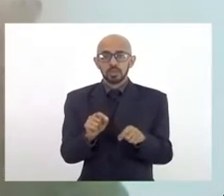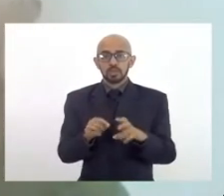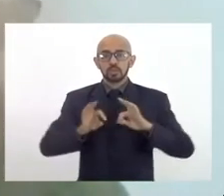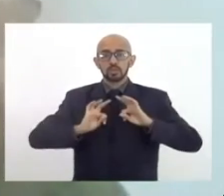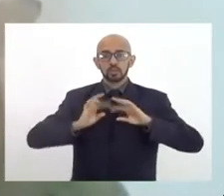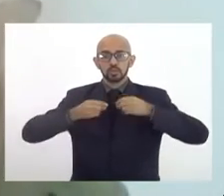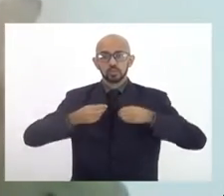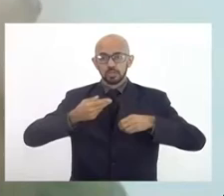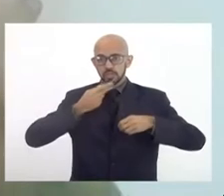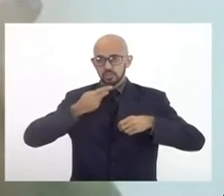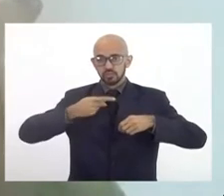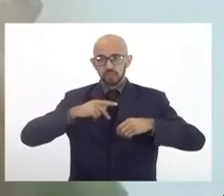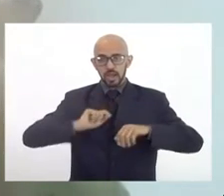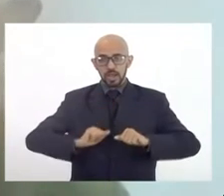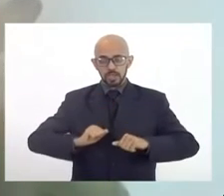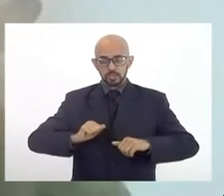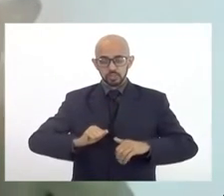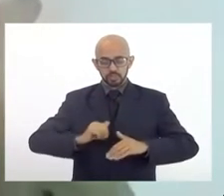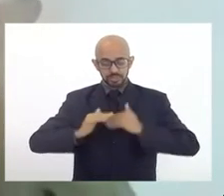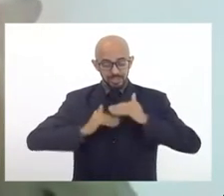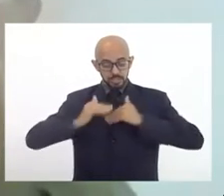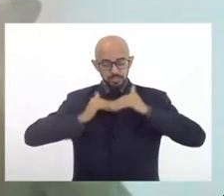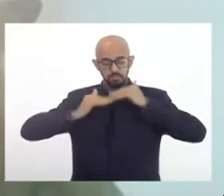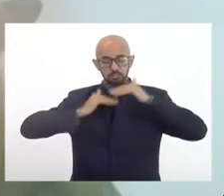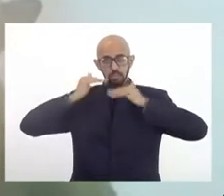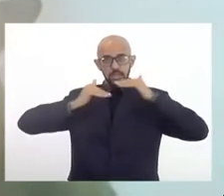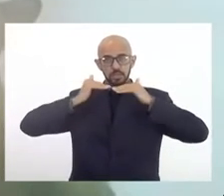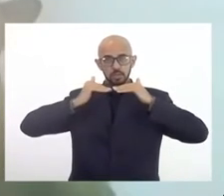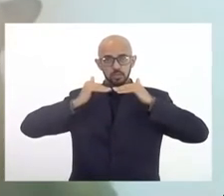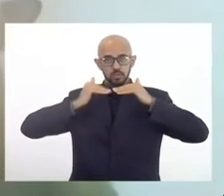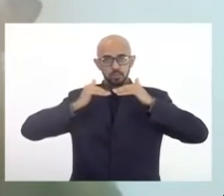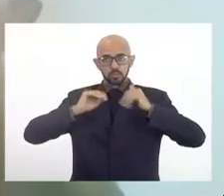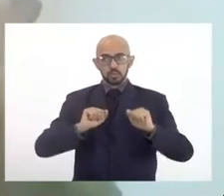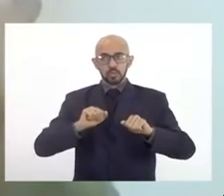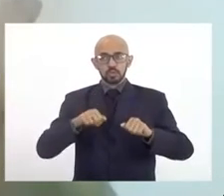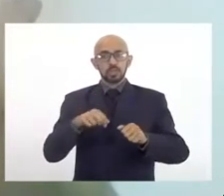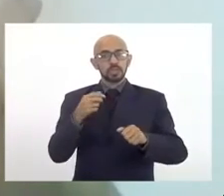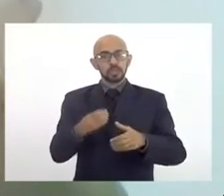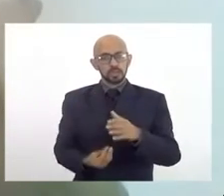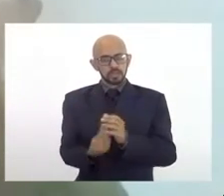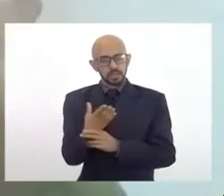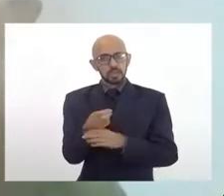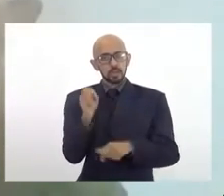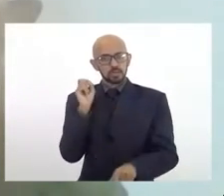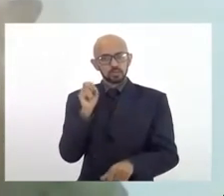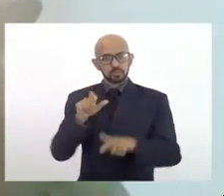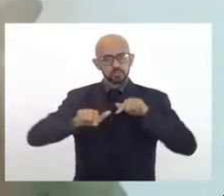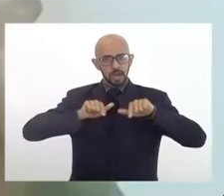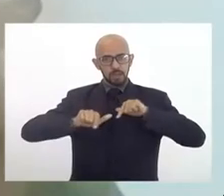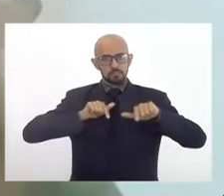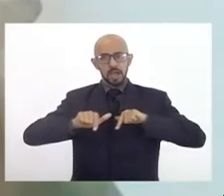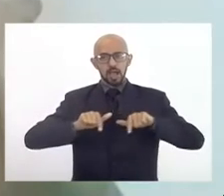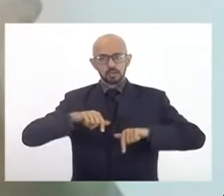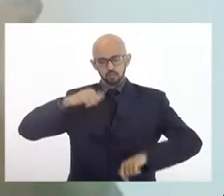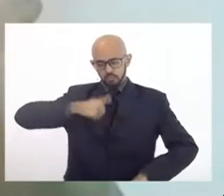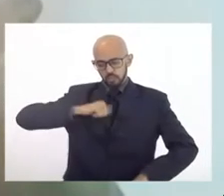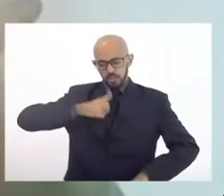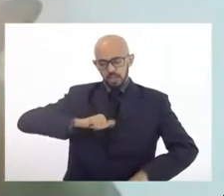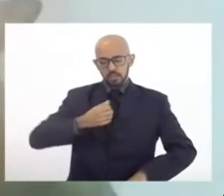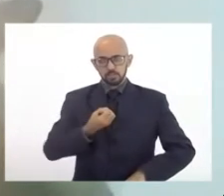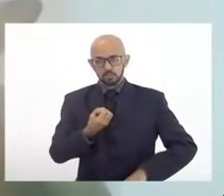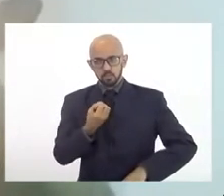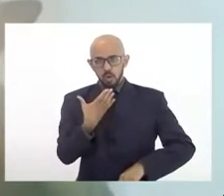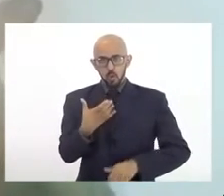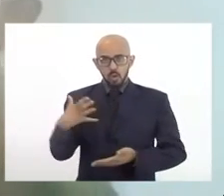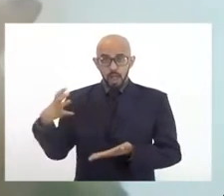ciclo virtuoso de crescimento, que criando um emprego qualificado, incrementando a arrecadação para o